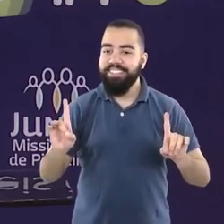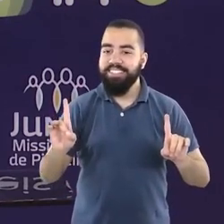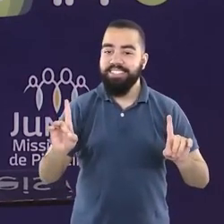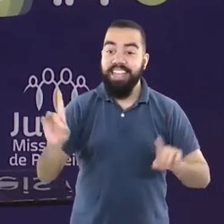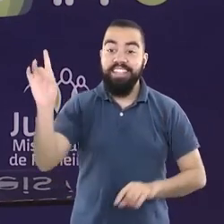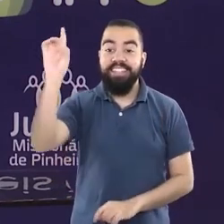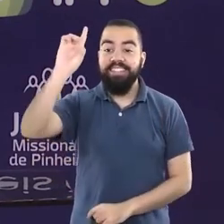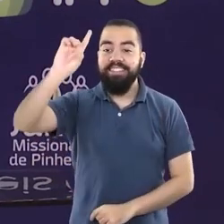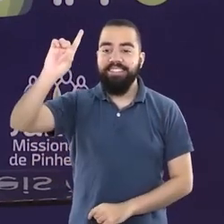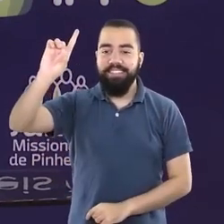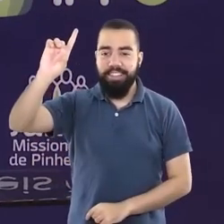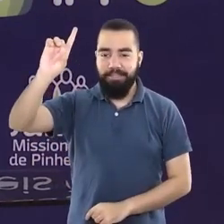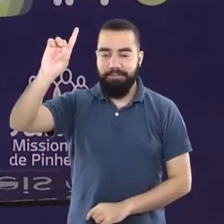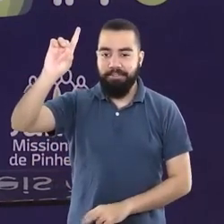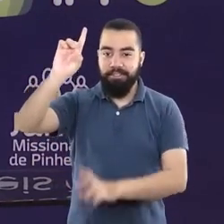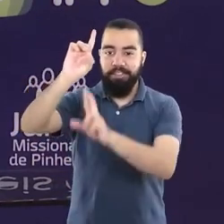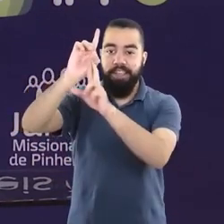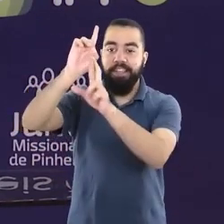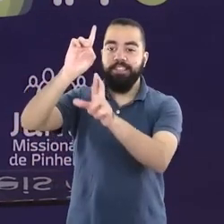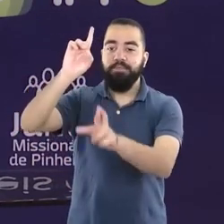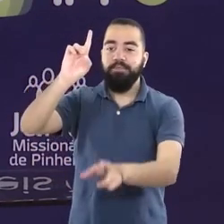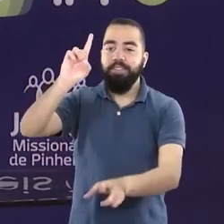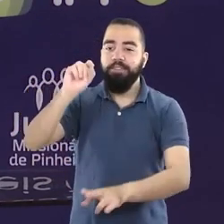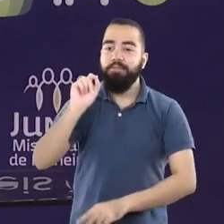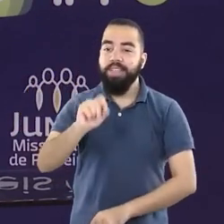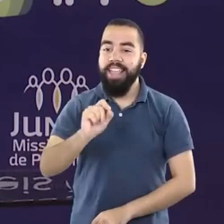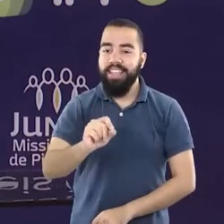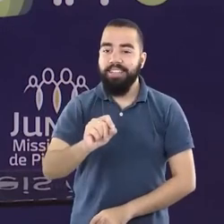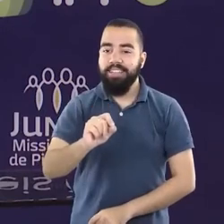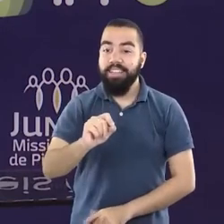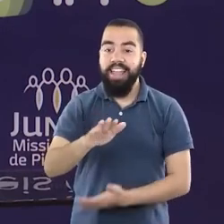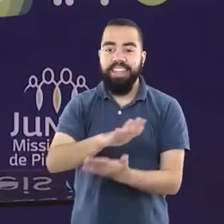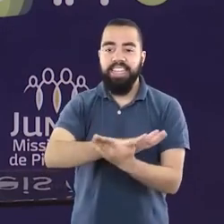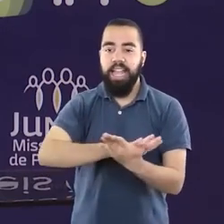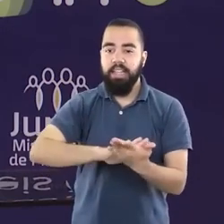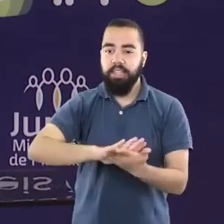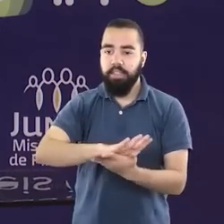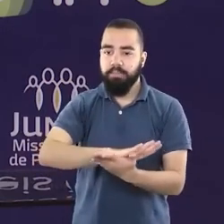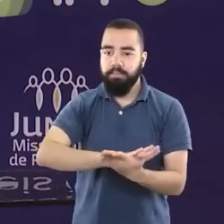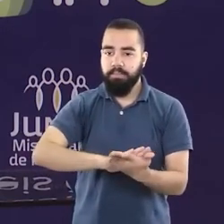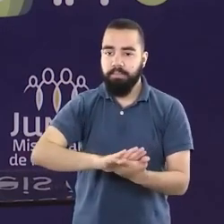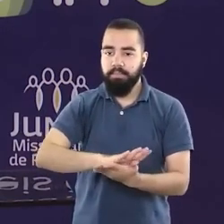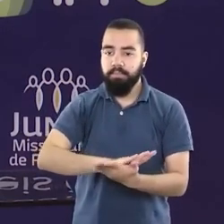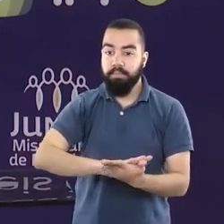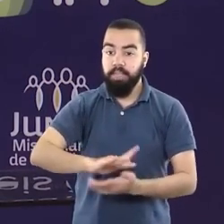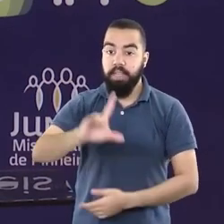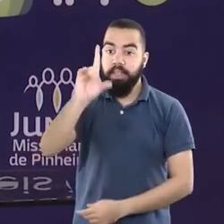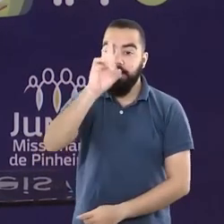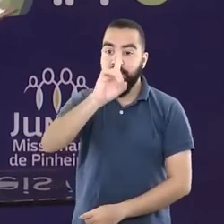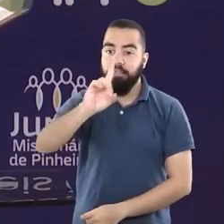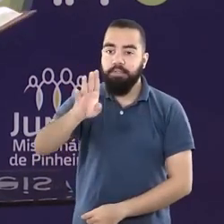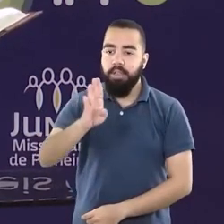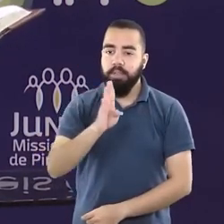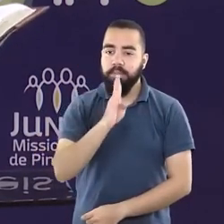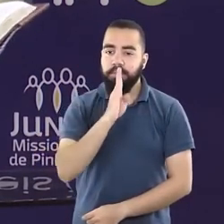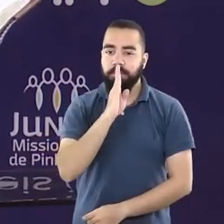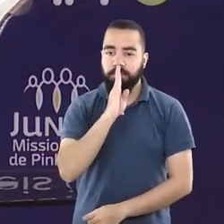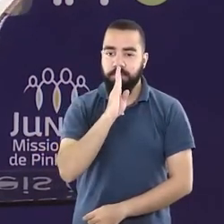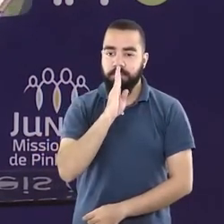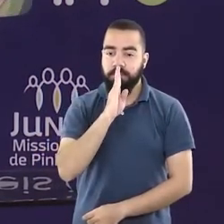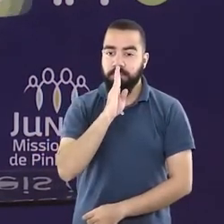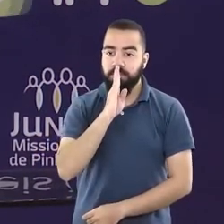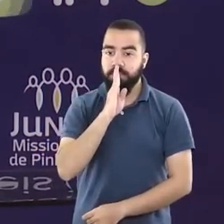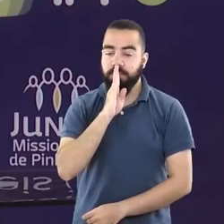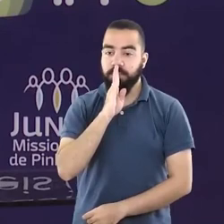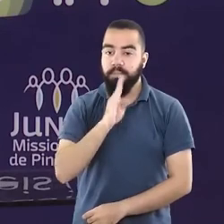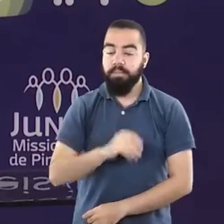que ele escutou foi o silêncio de Deus. E eu posso lhes garantir que o silêncio